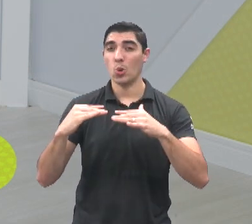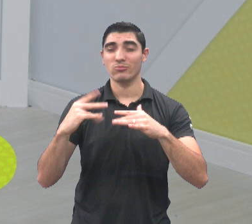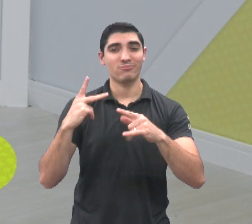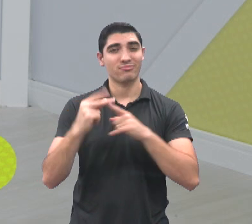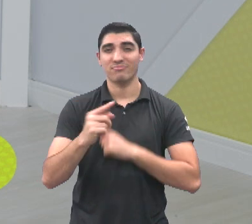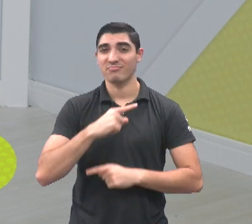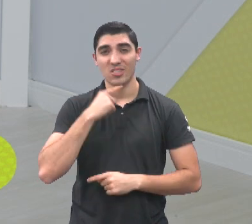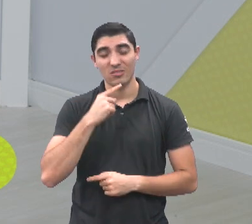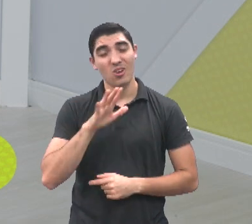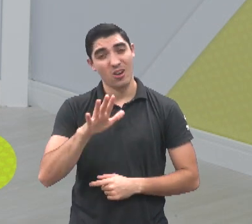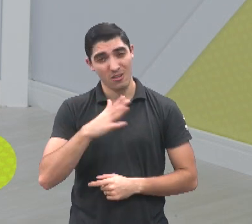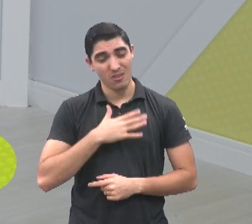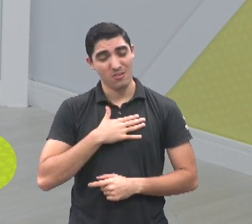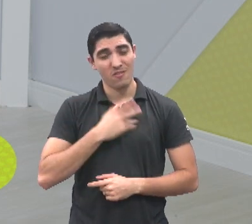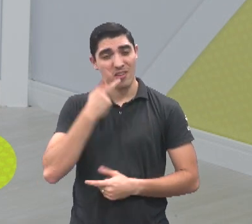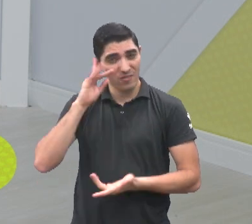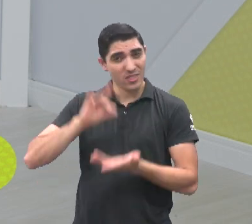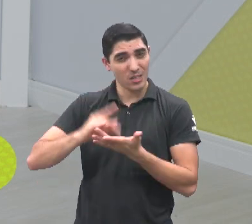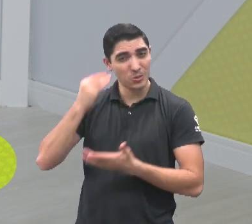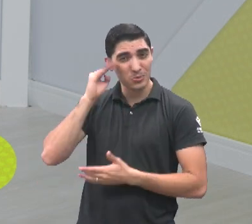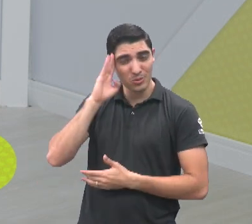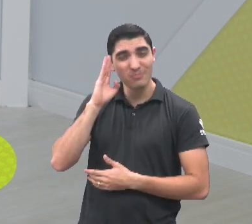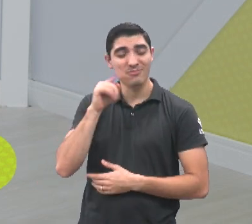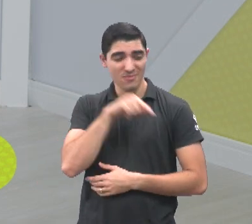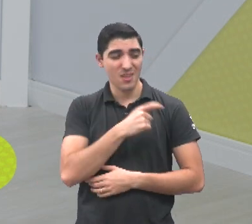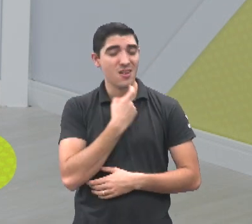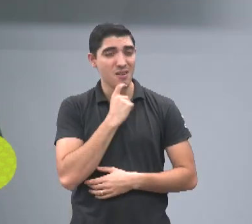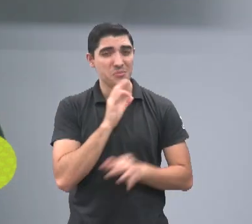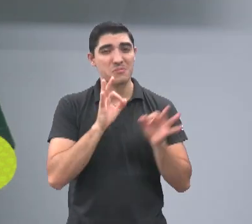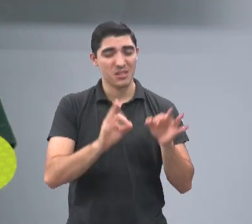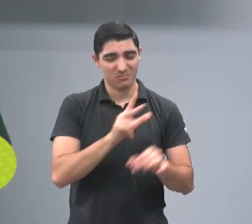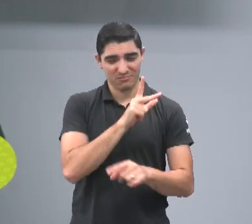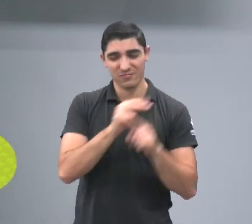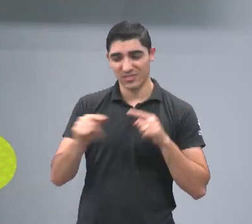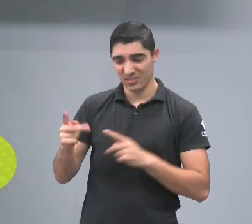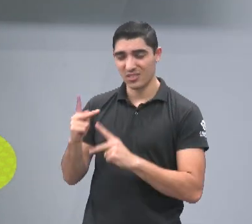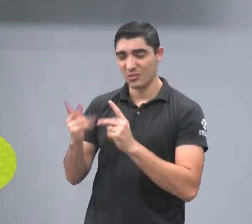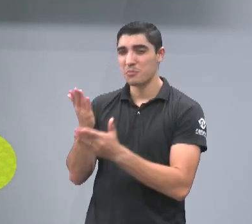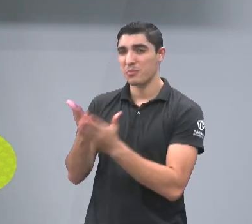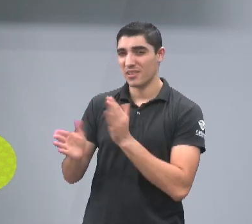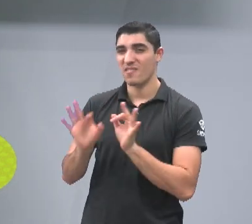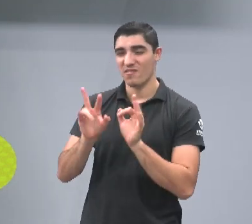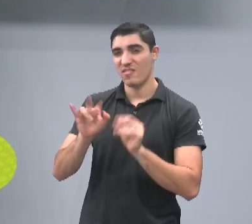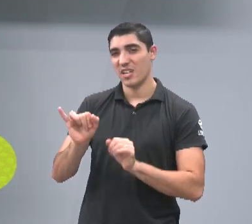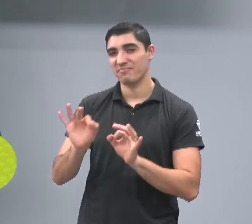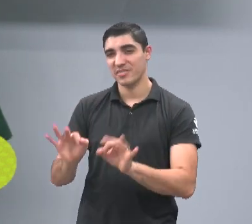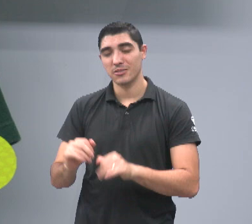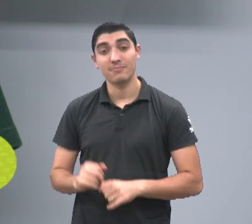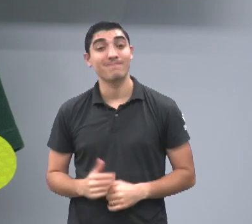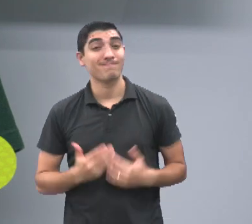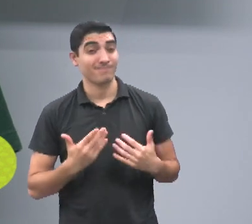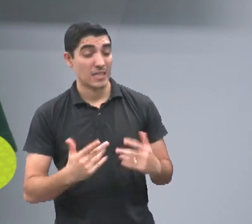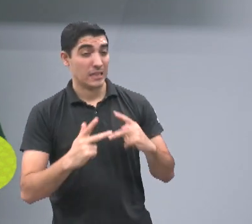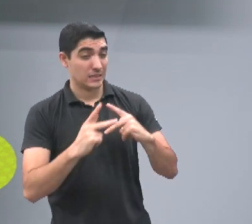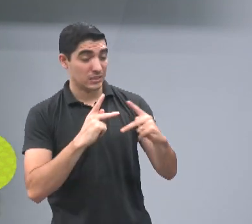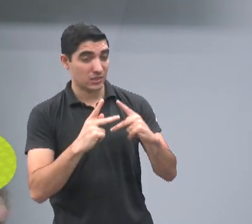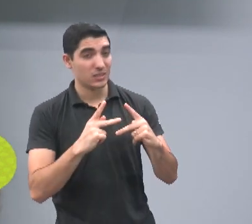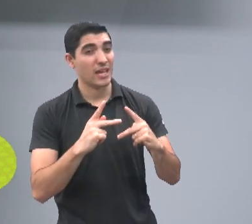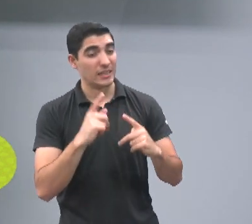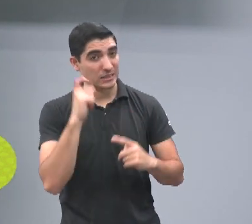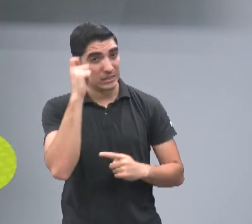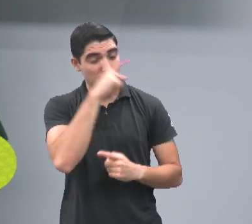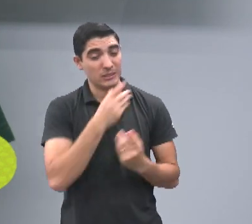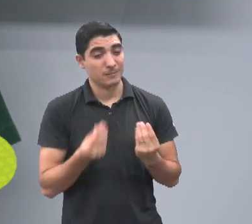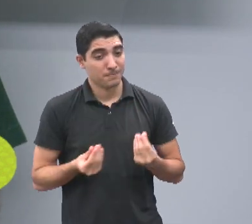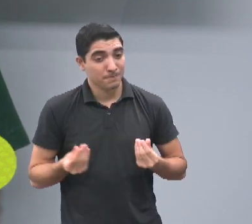vitória, mais uma vitória do Campinas e mais uma derrota do São José, né? Pois é, o São José aí que está numa sinuca de bico, não tá, tem que